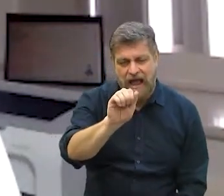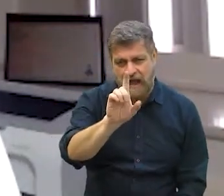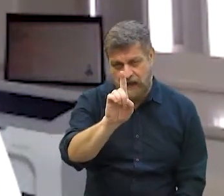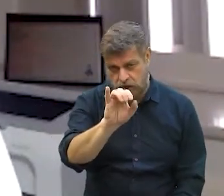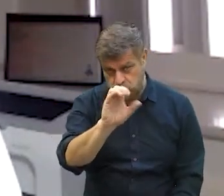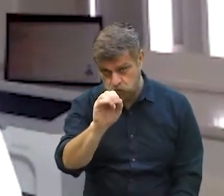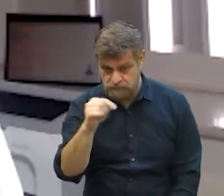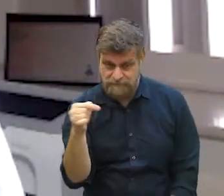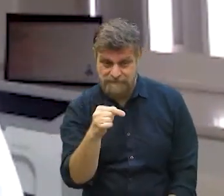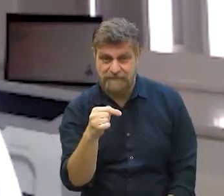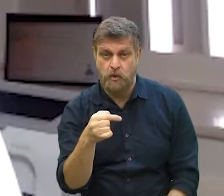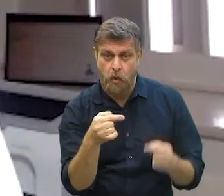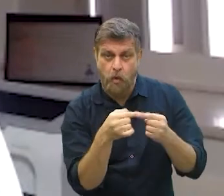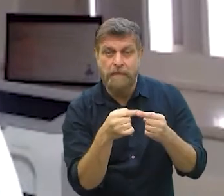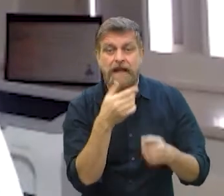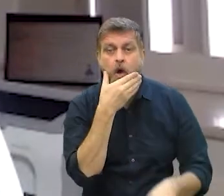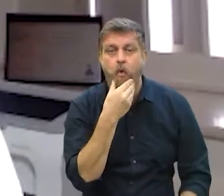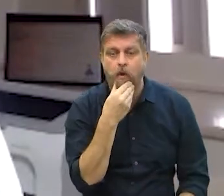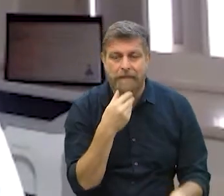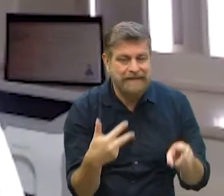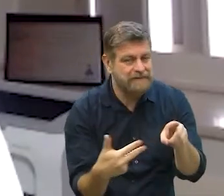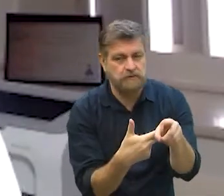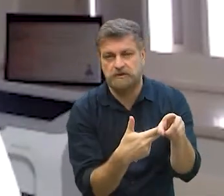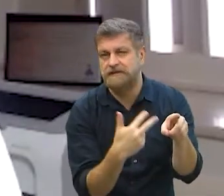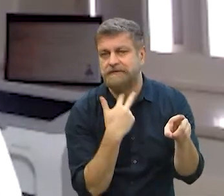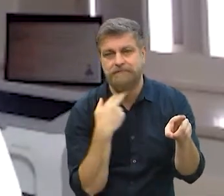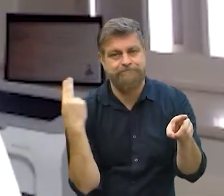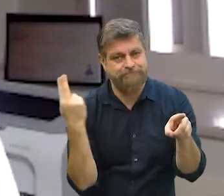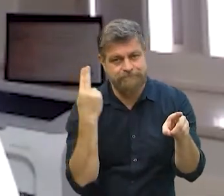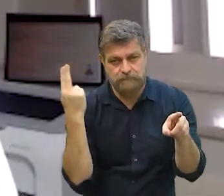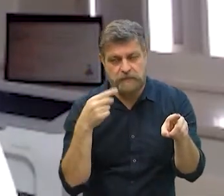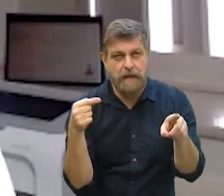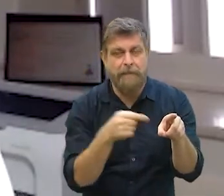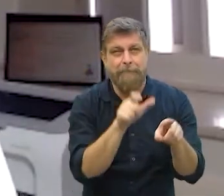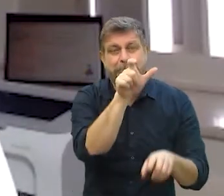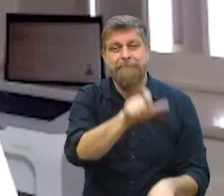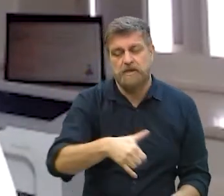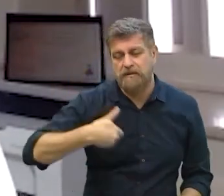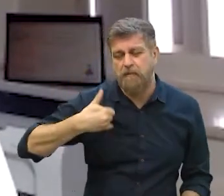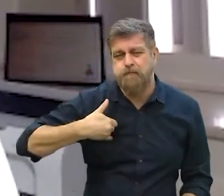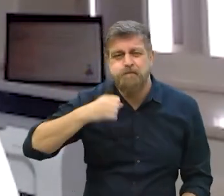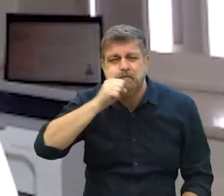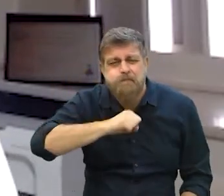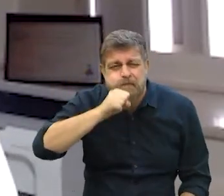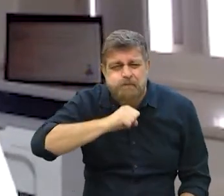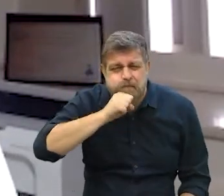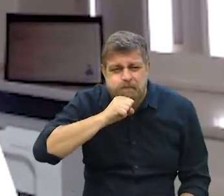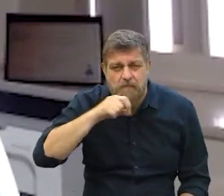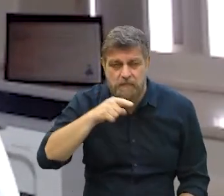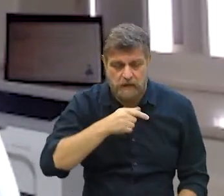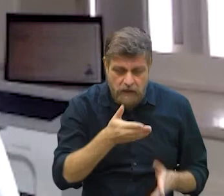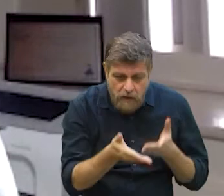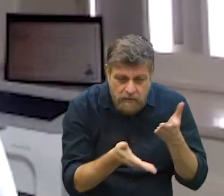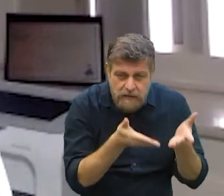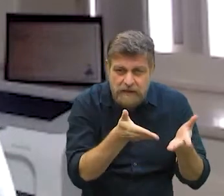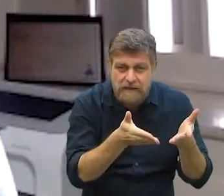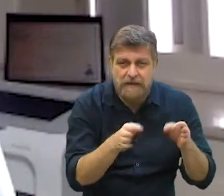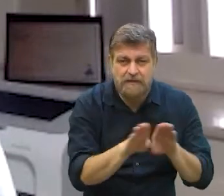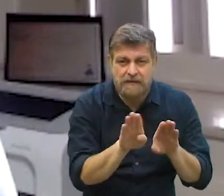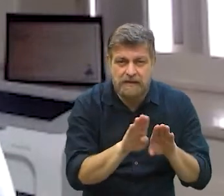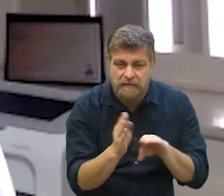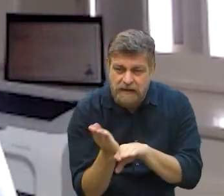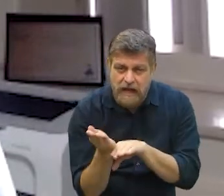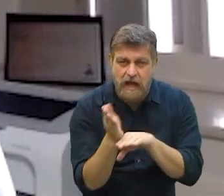reserva geralmente para homens que não podem fazer cirurgia ou pacientes mais idosos. Também é uma boa forma de tratamento,